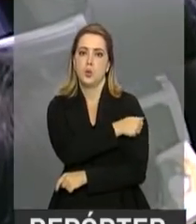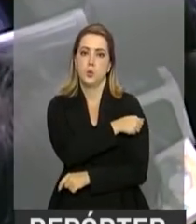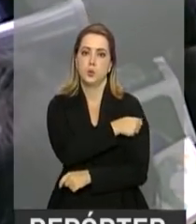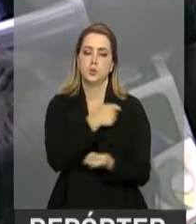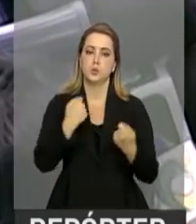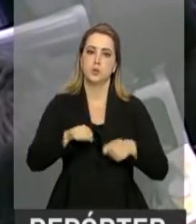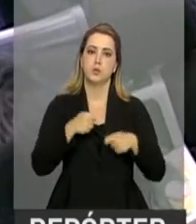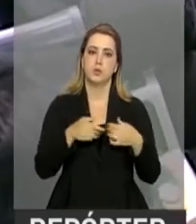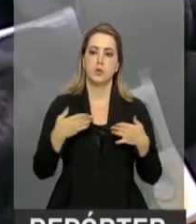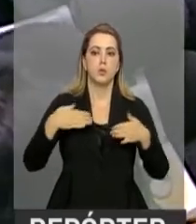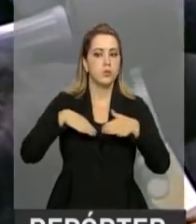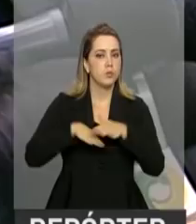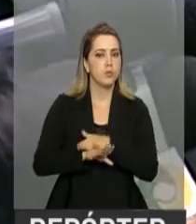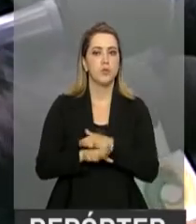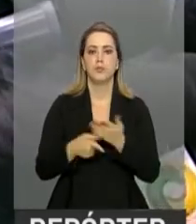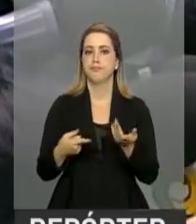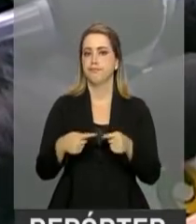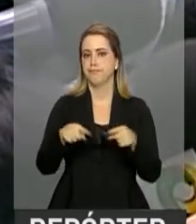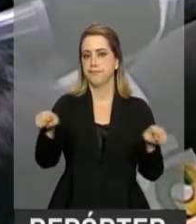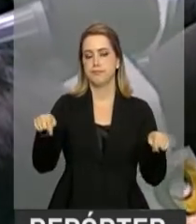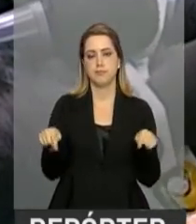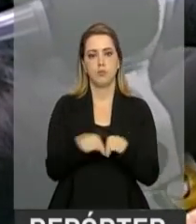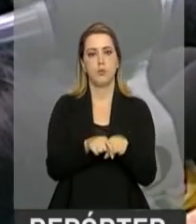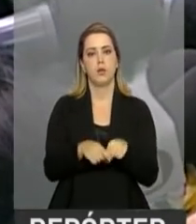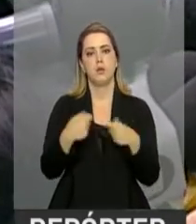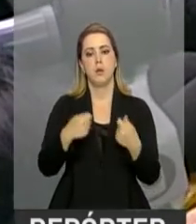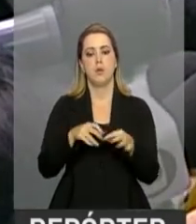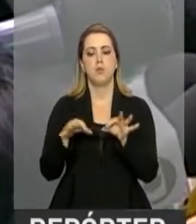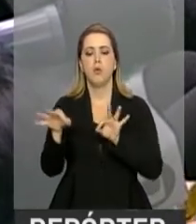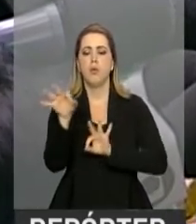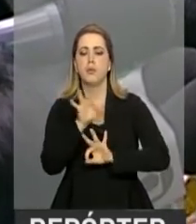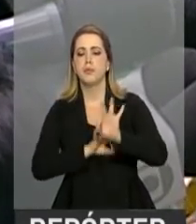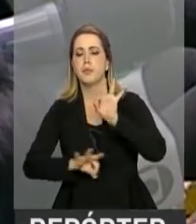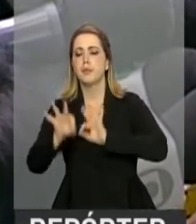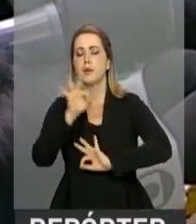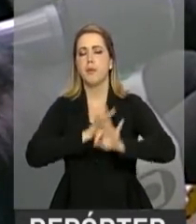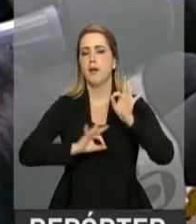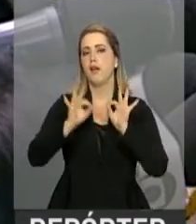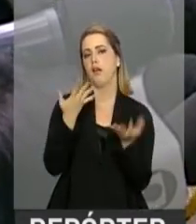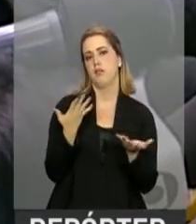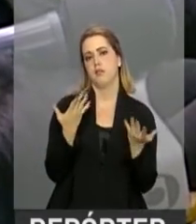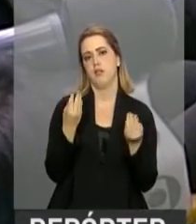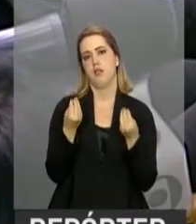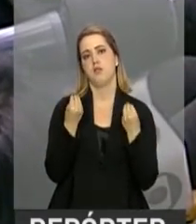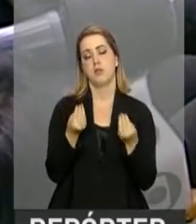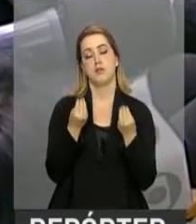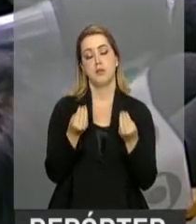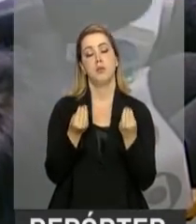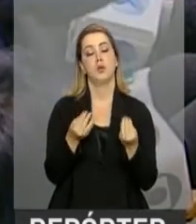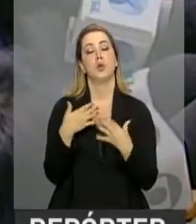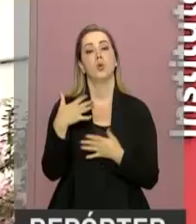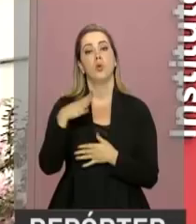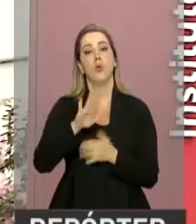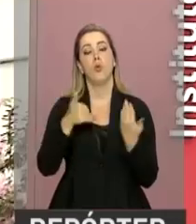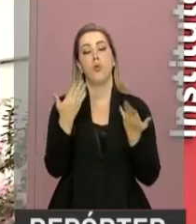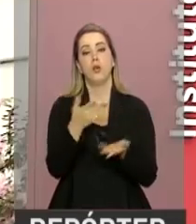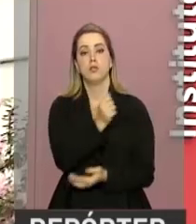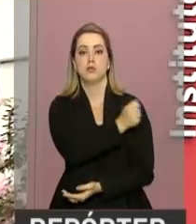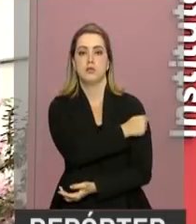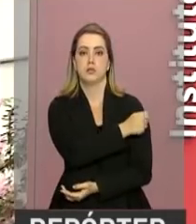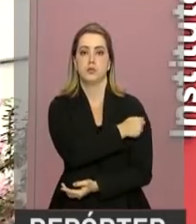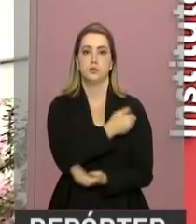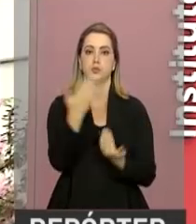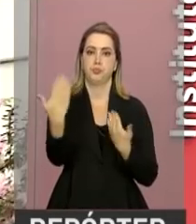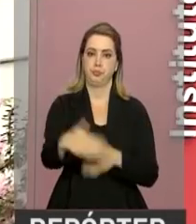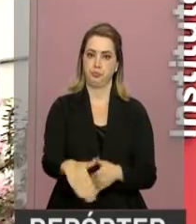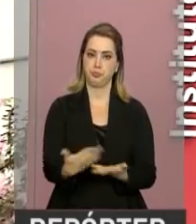Enfim, em cada um desses locais se desenha uma maneira, dependendo dos alunos que vão fazer prova. Segundo o INEP,